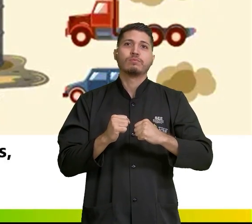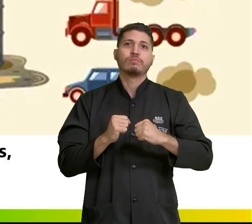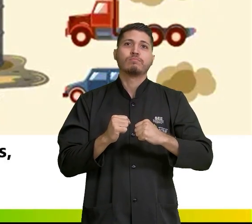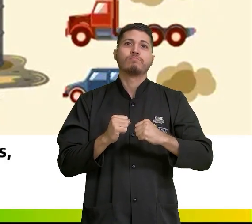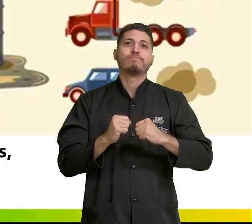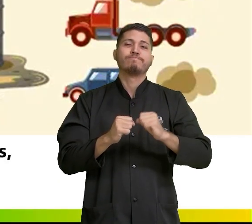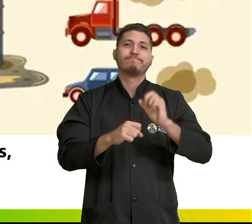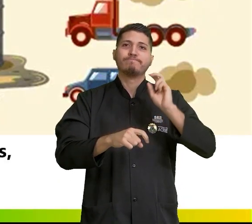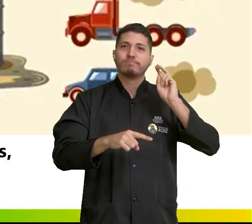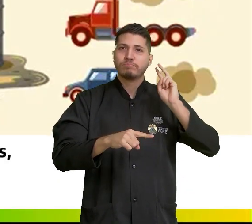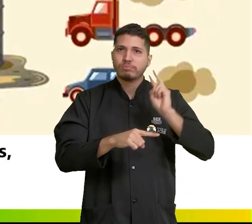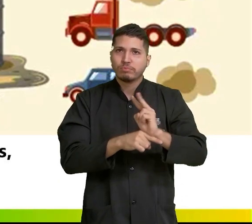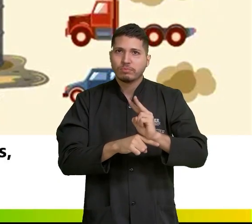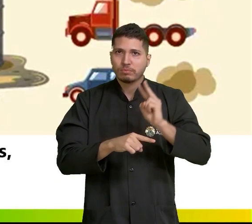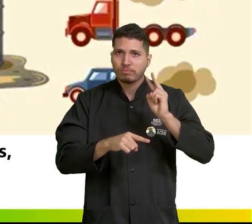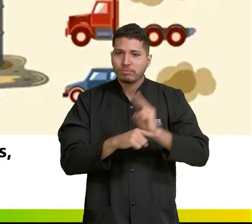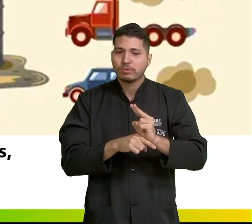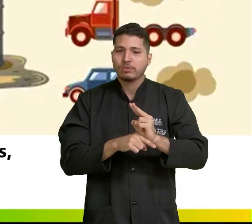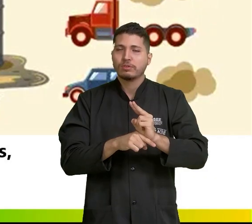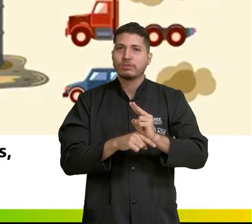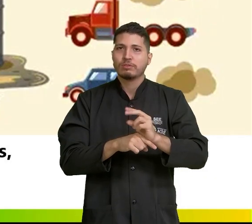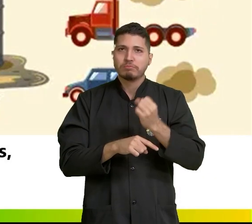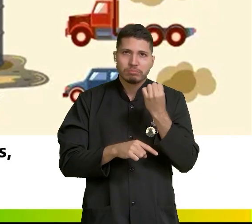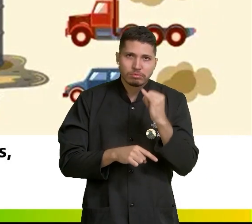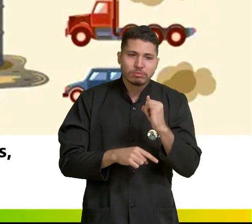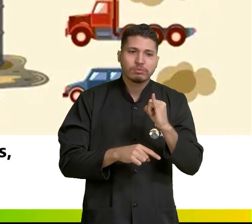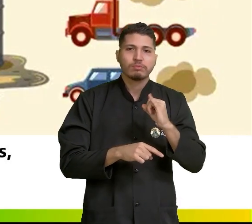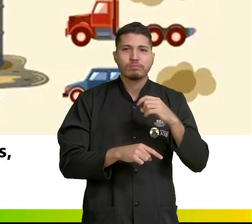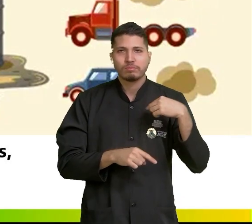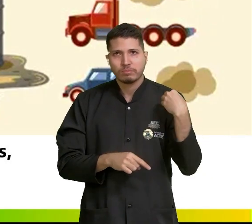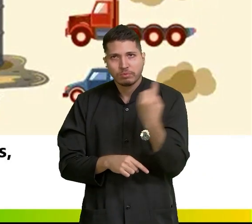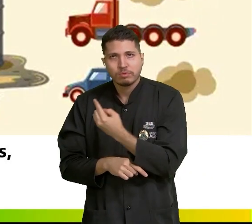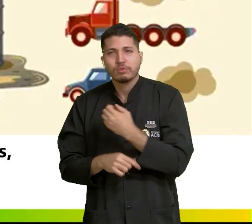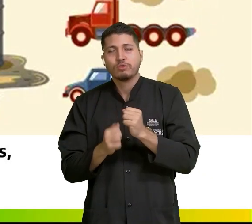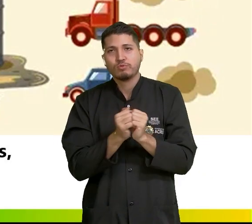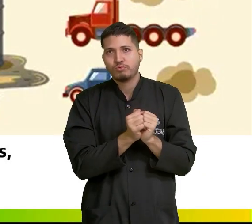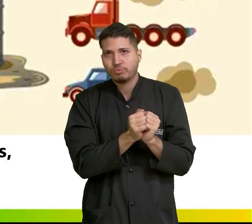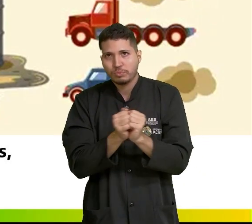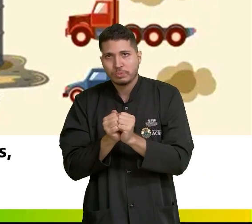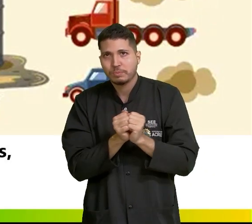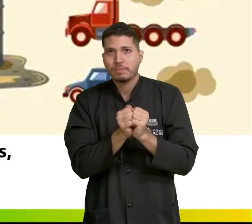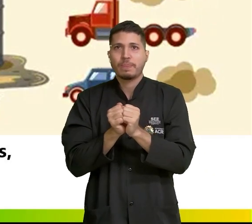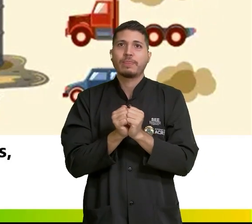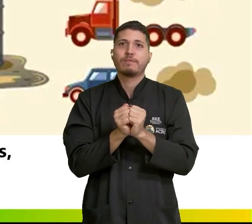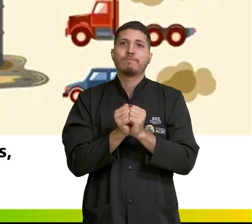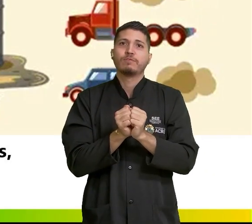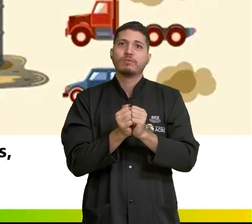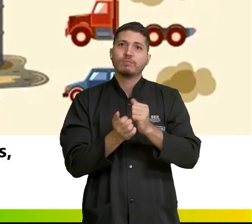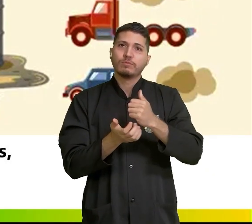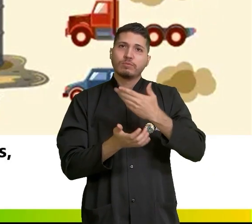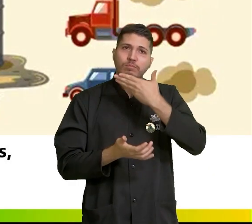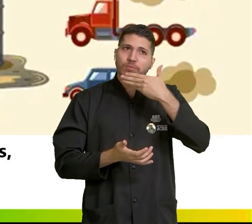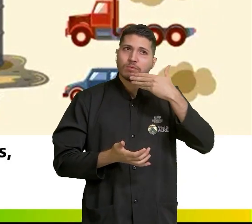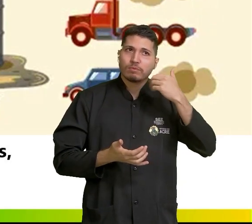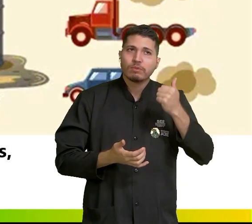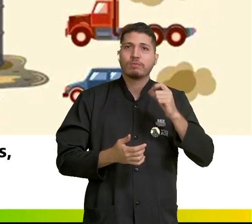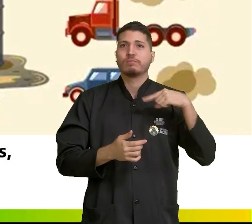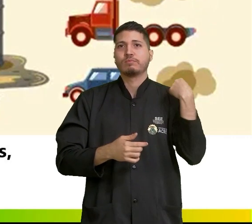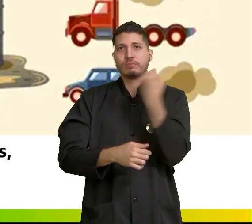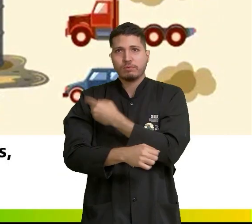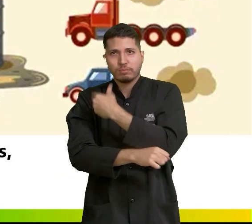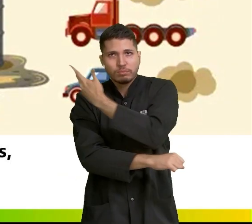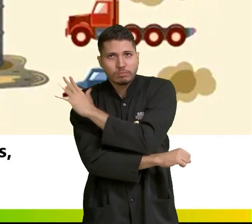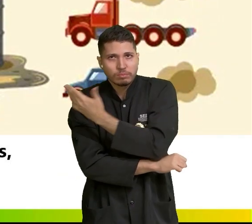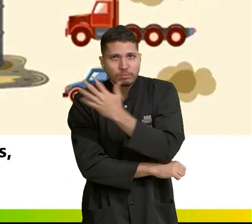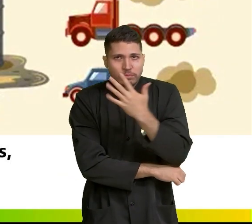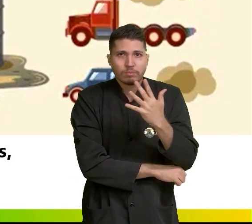podemos trabalhar em conjunto e trazer aí respostas para a nossa sociedade, ok? Então,